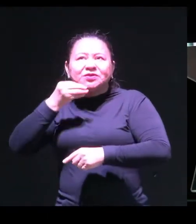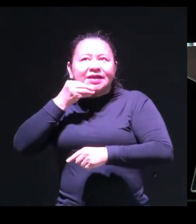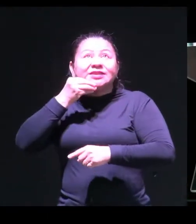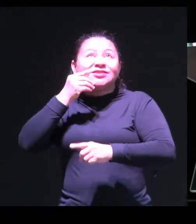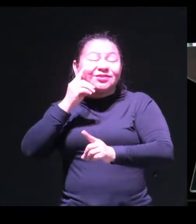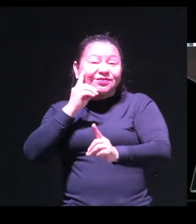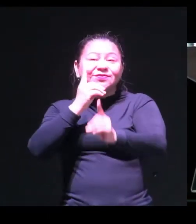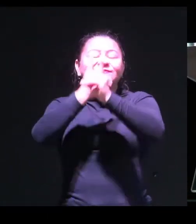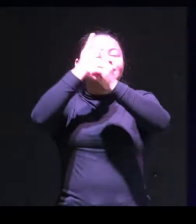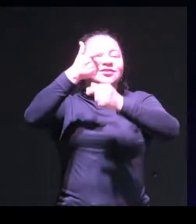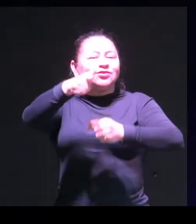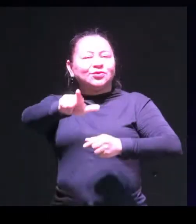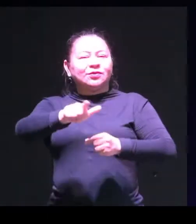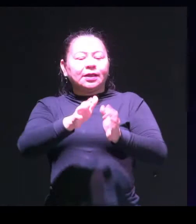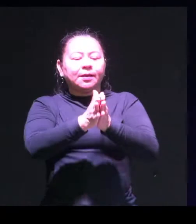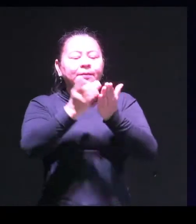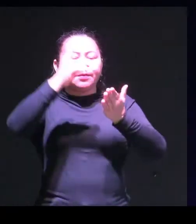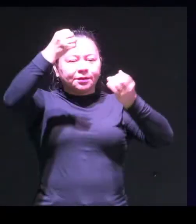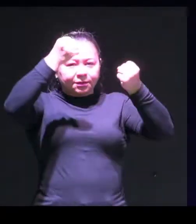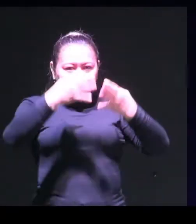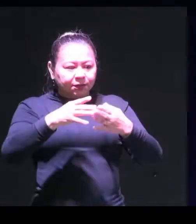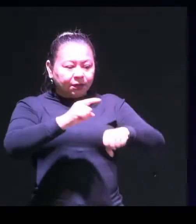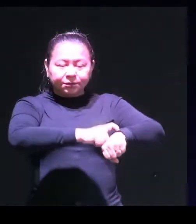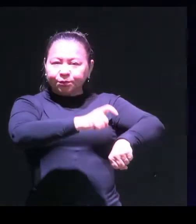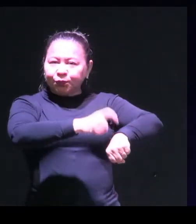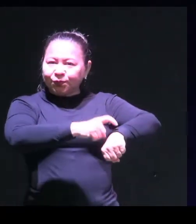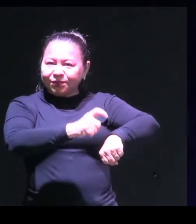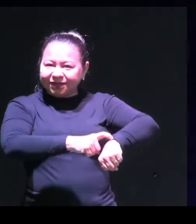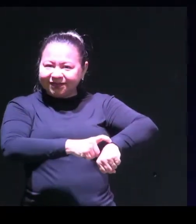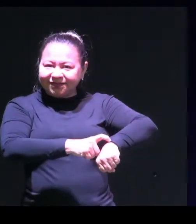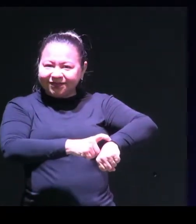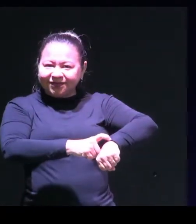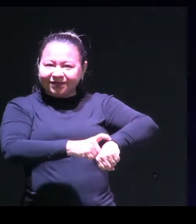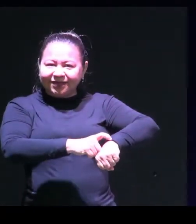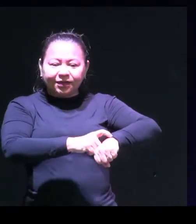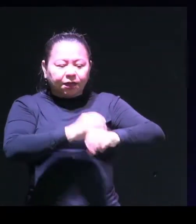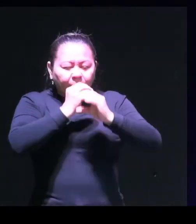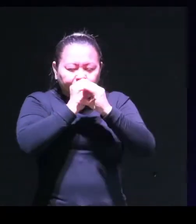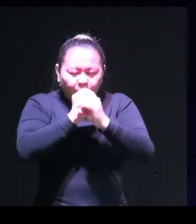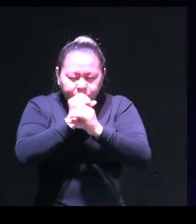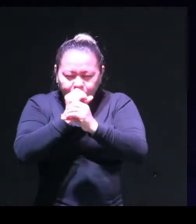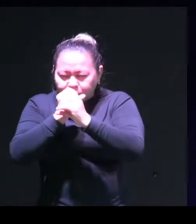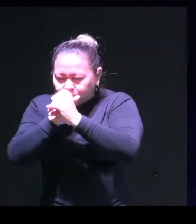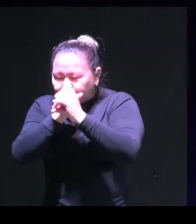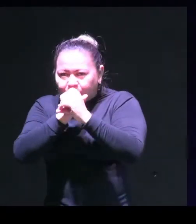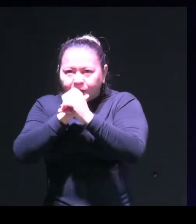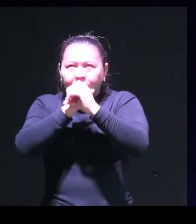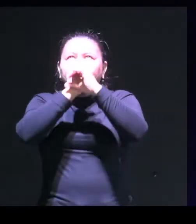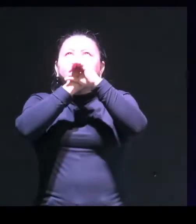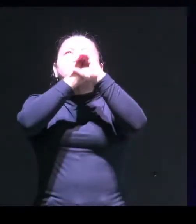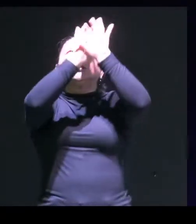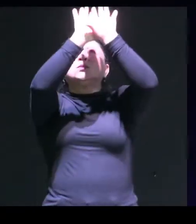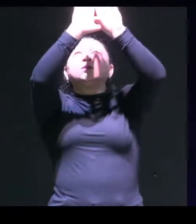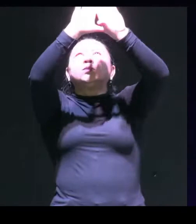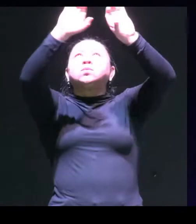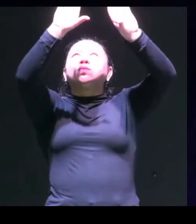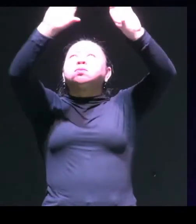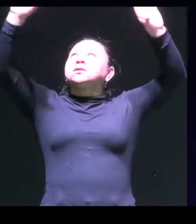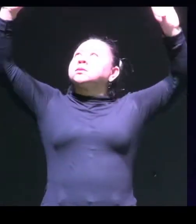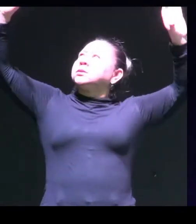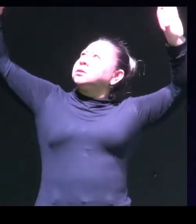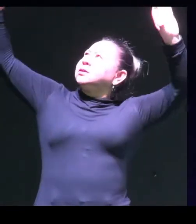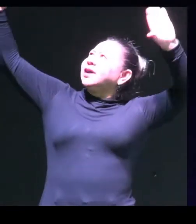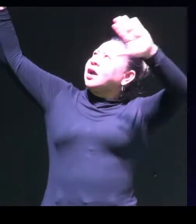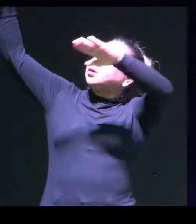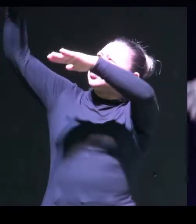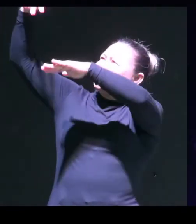novo. Porque a Bíblia diz que nesse momento que a trombeta tocar, o céu vai abrir, Jesus vai aparecer